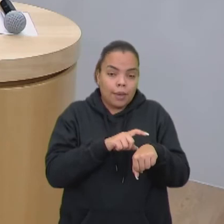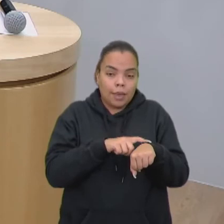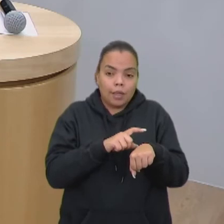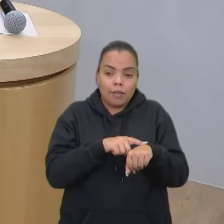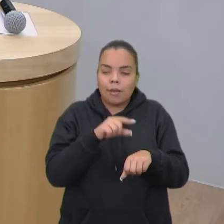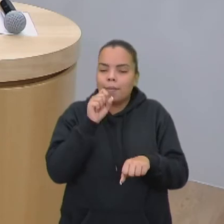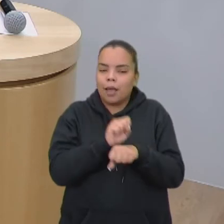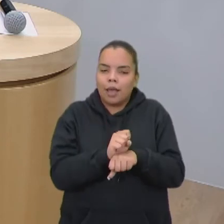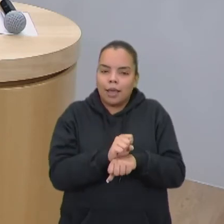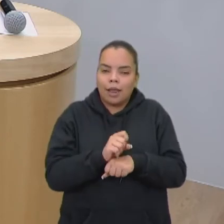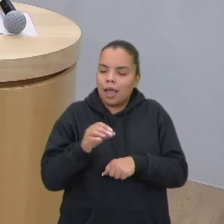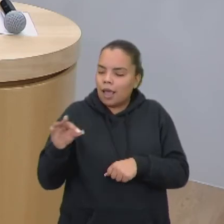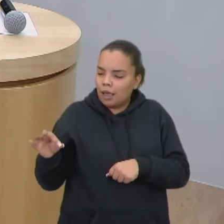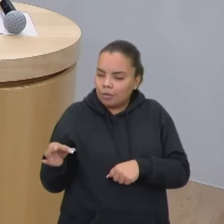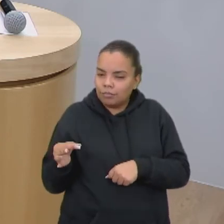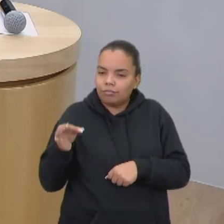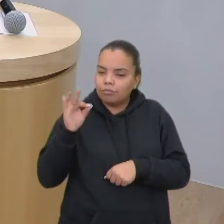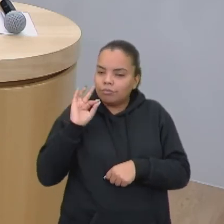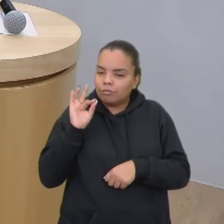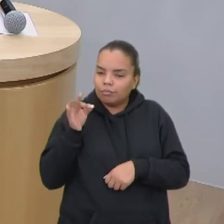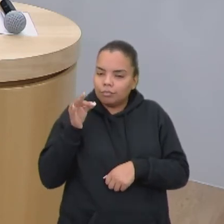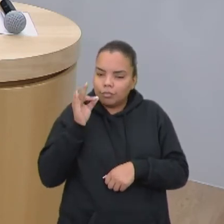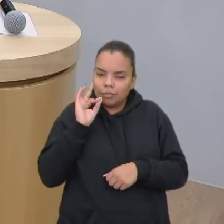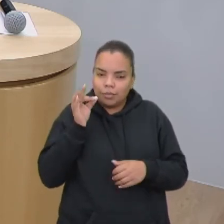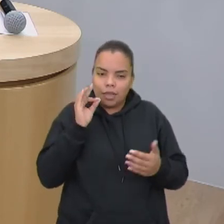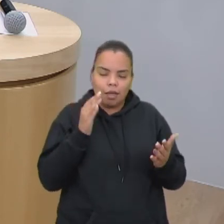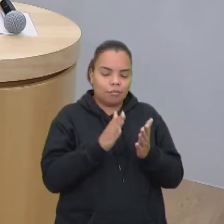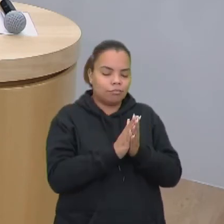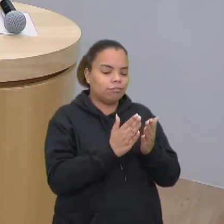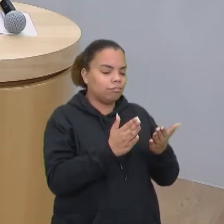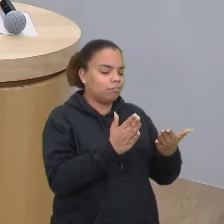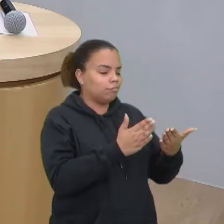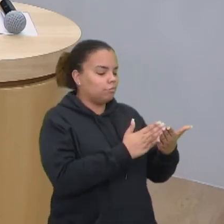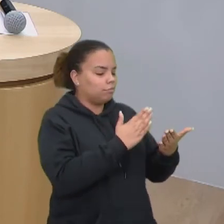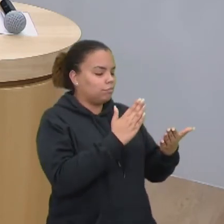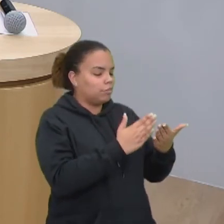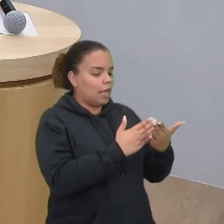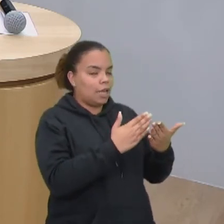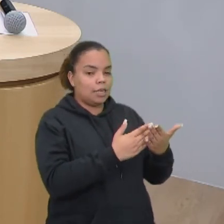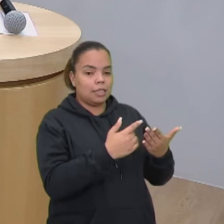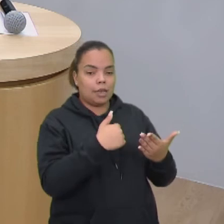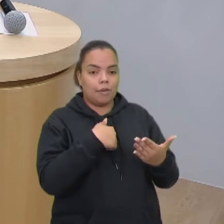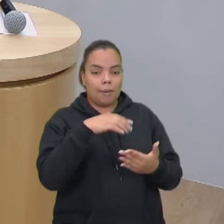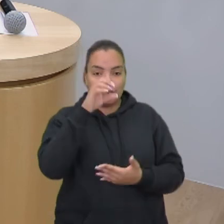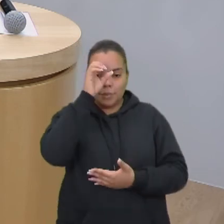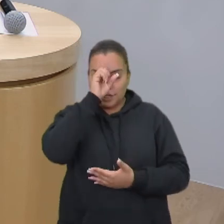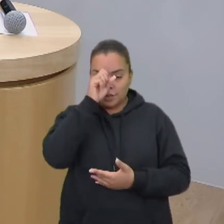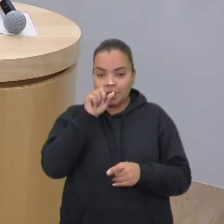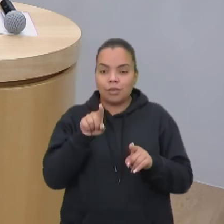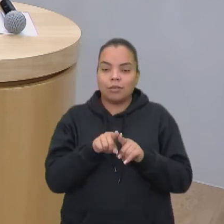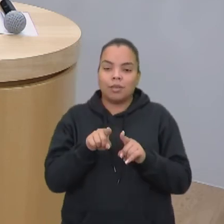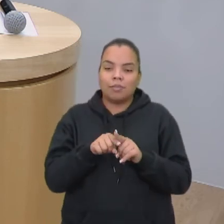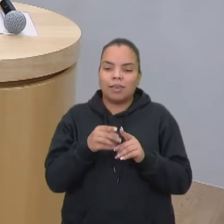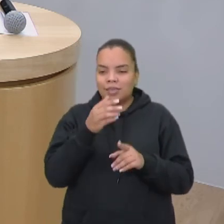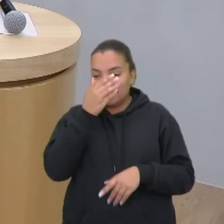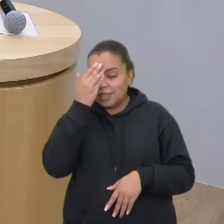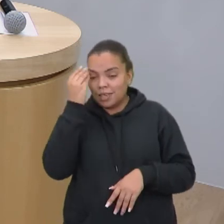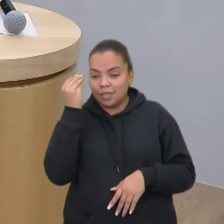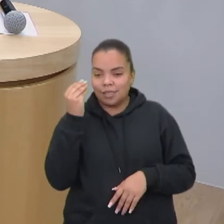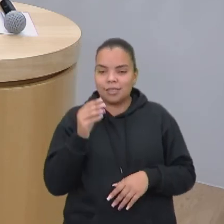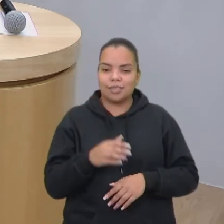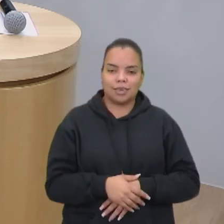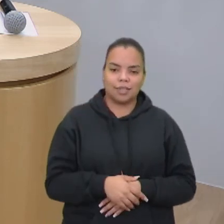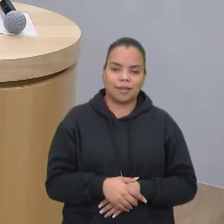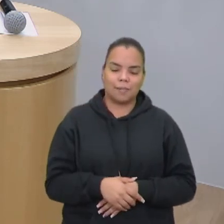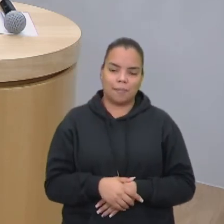poder a ficar lendo xícara de café. Exatamente. E o jornal. Eu gosto bastante, mas eu aprendi isso. Só que eu também desaprendi. Na verdade,